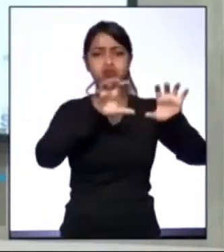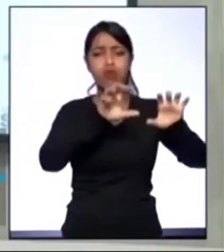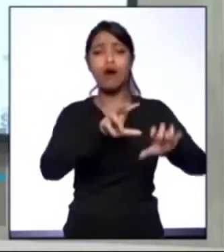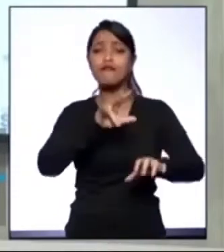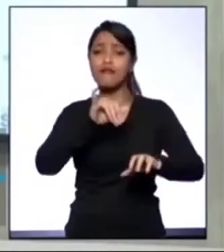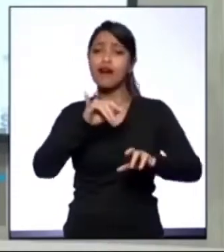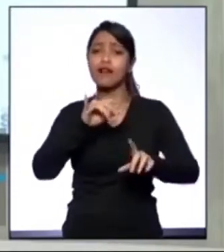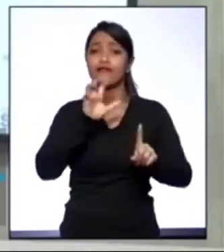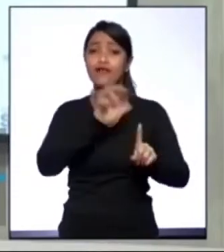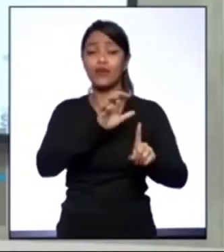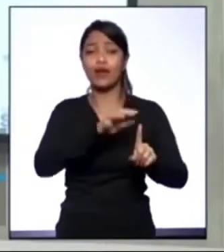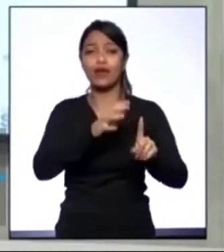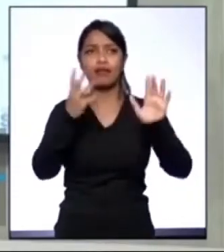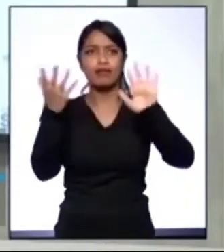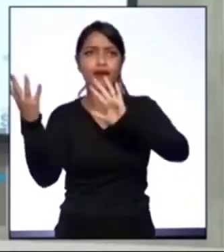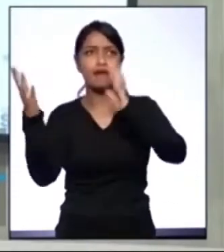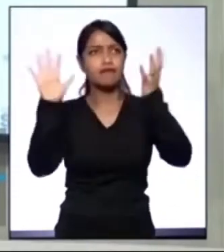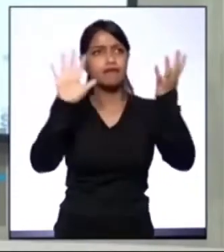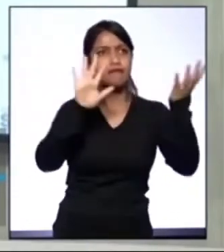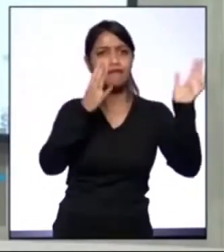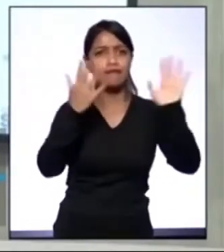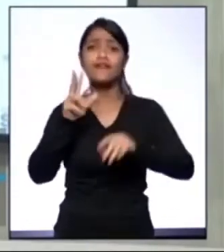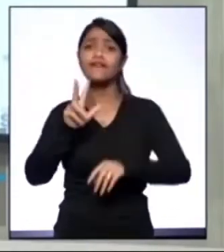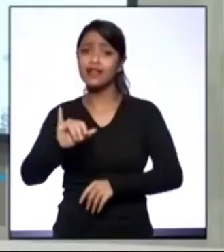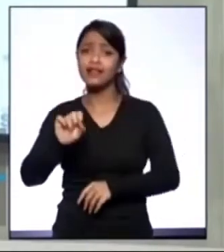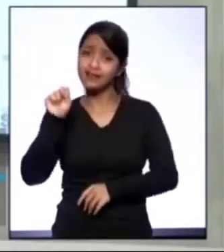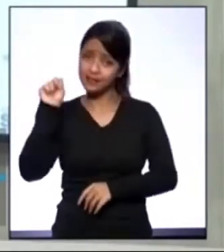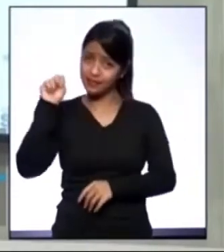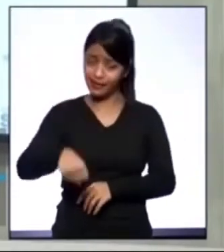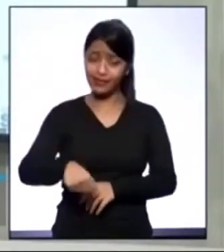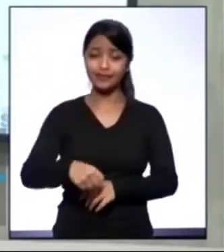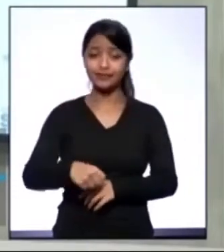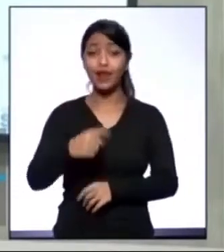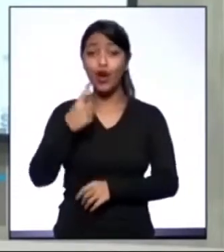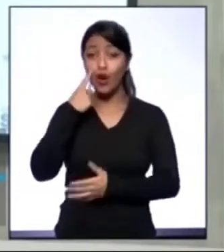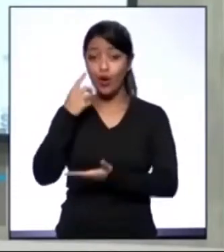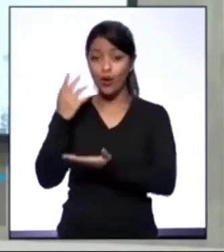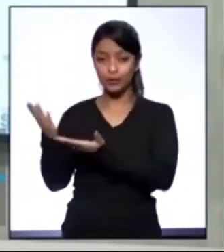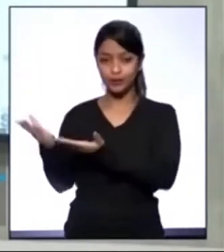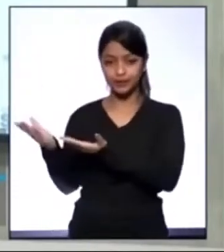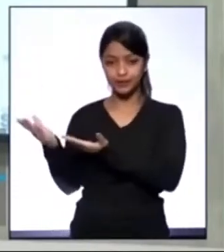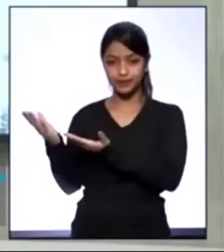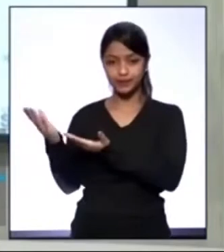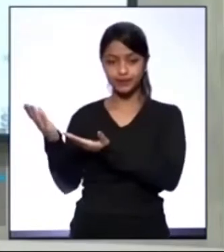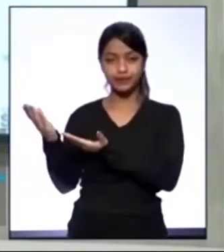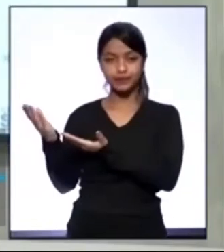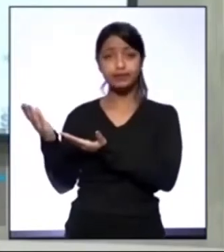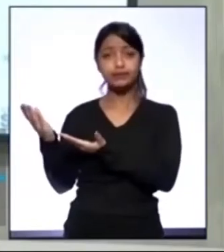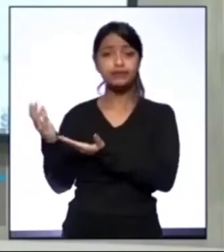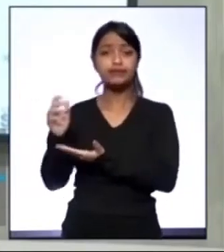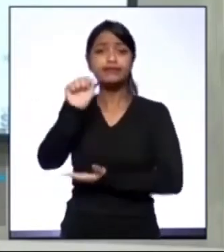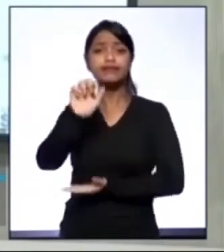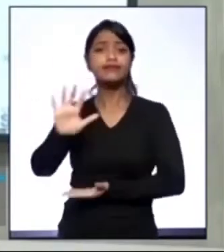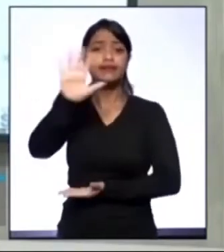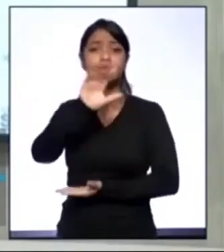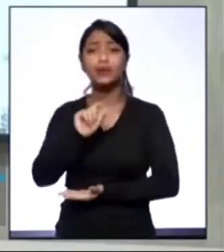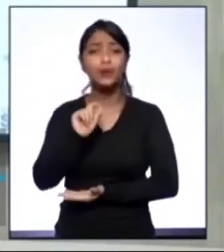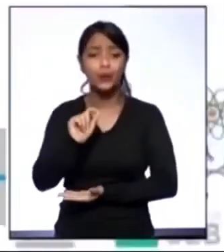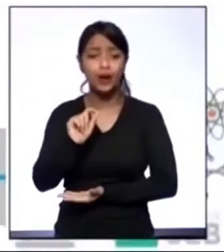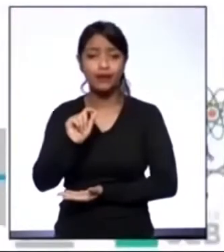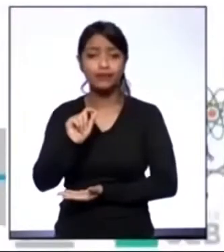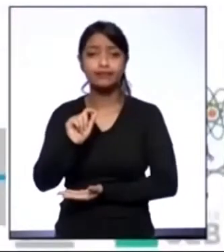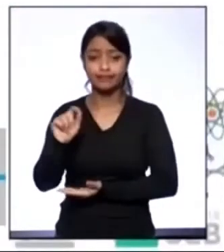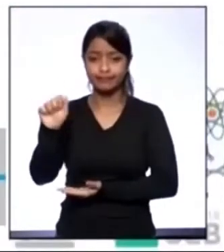ser um condicionante? Sim, galera. Olha só a imagem que eu trouxe. Eu trouxe, enfim, né, um mapa que fala sobre as correntes